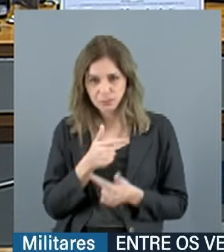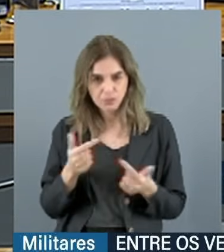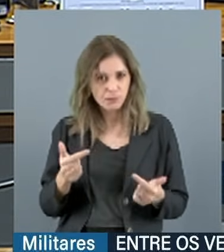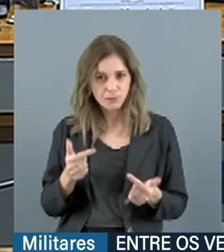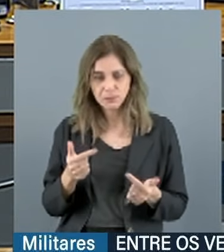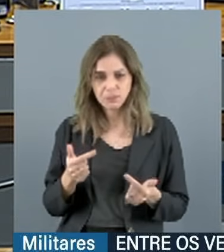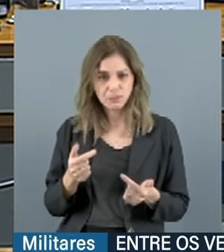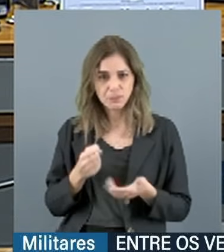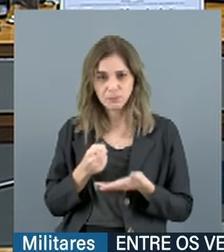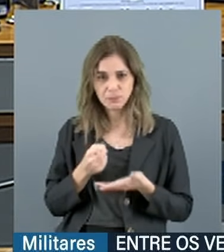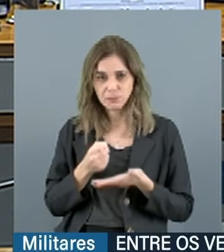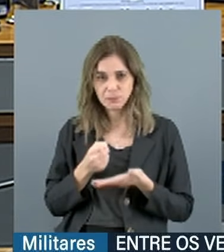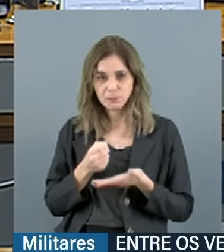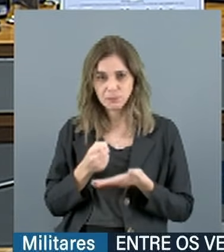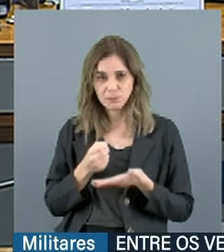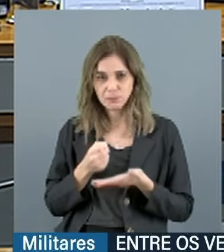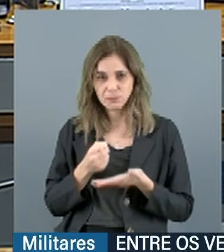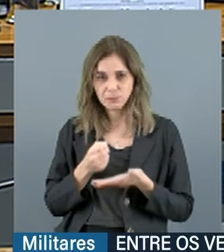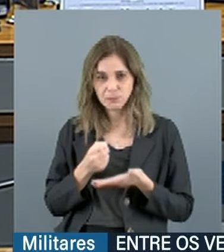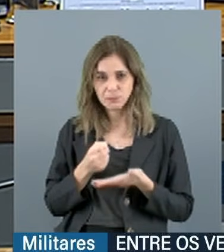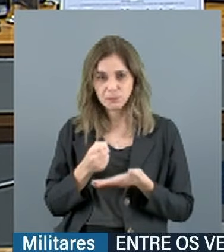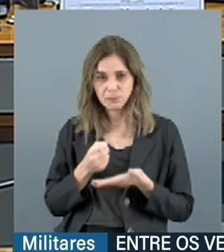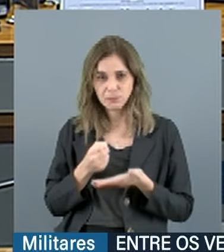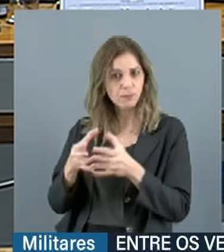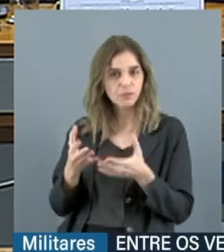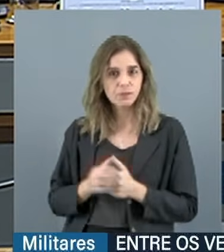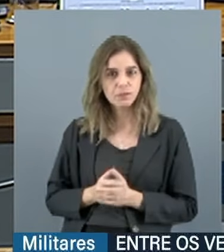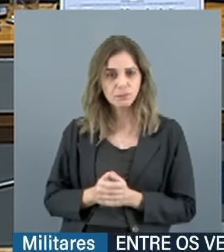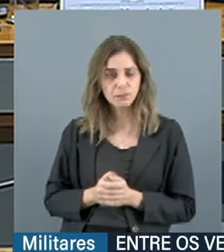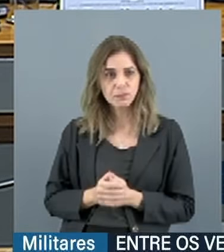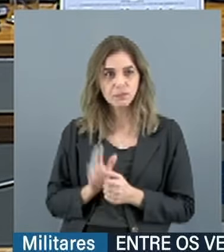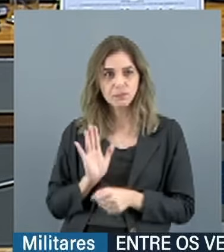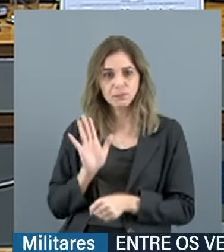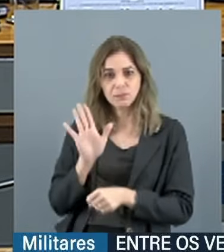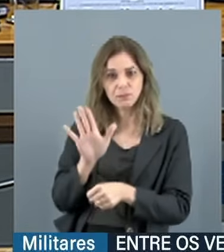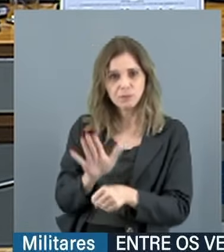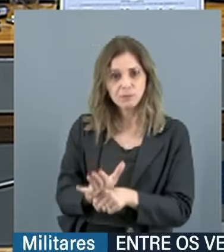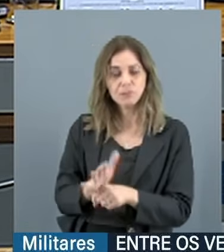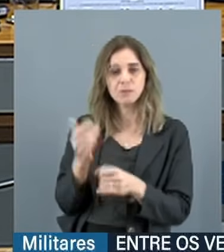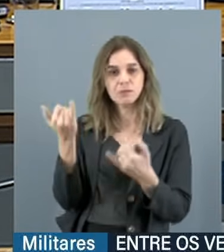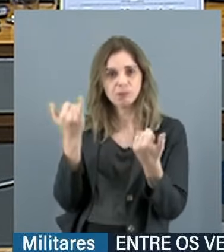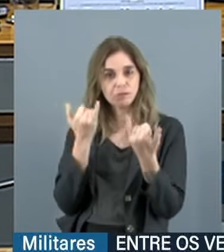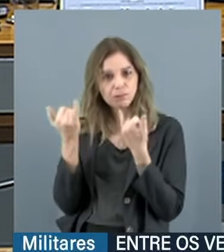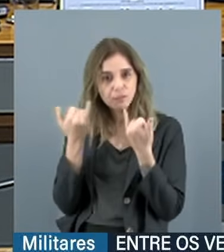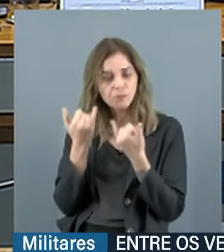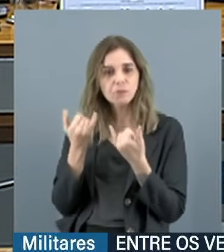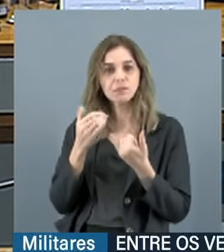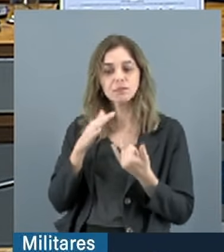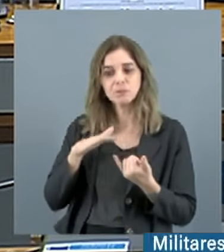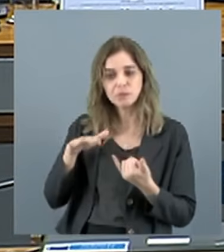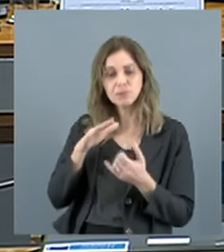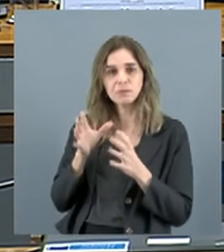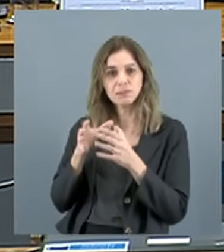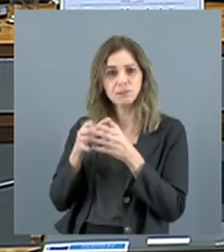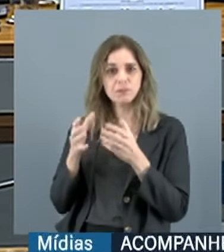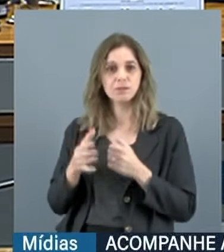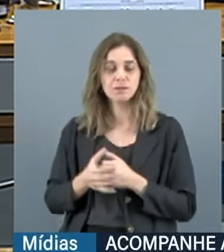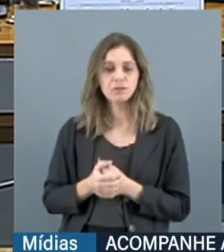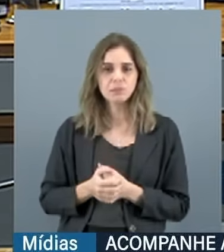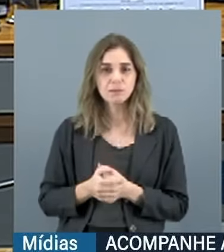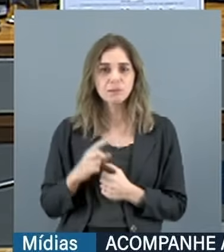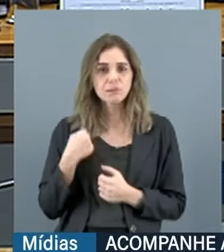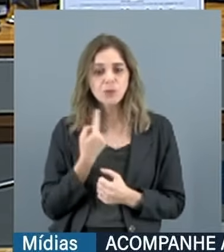com os trabalhos desta comissão? De contribuir, de trazer as informações a esta comissão? No levantamento que nós fizemos,